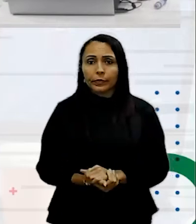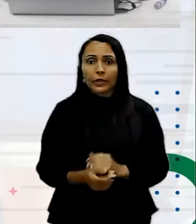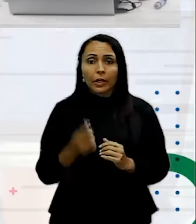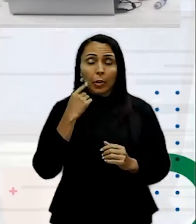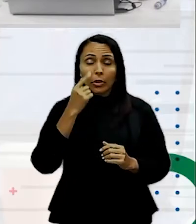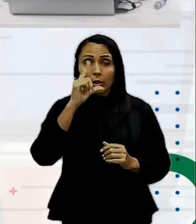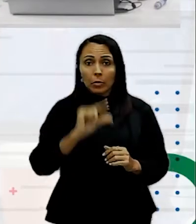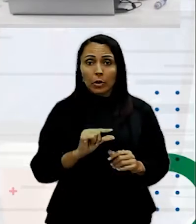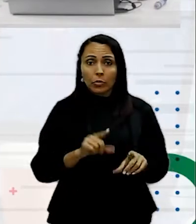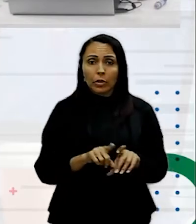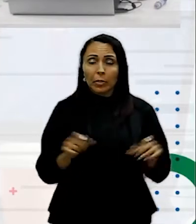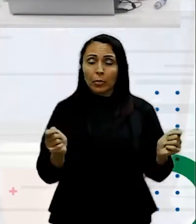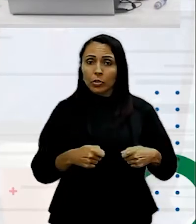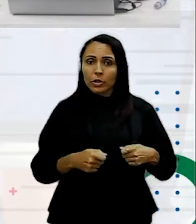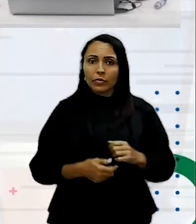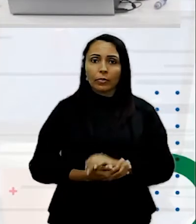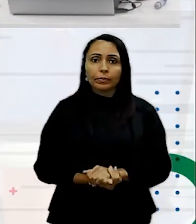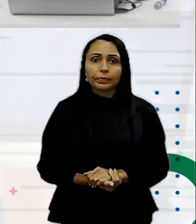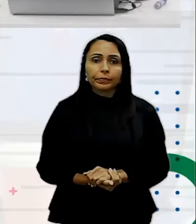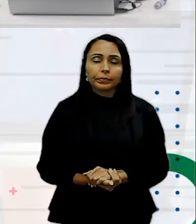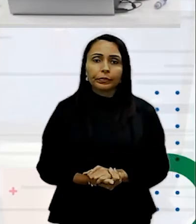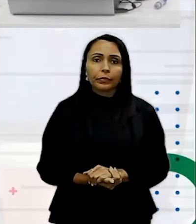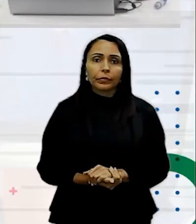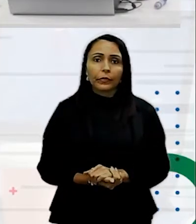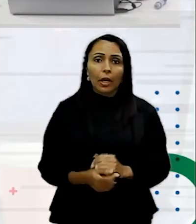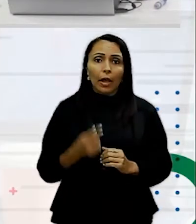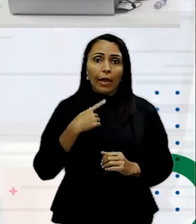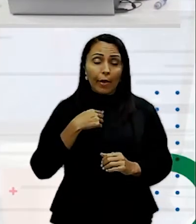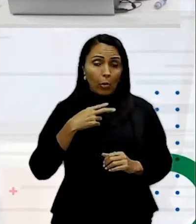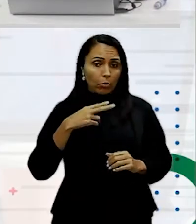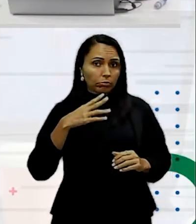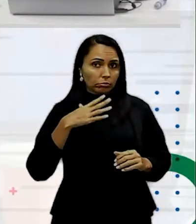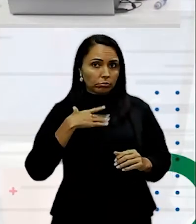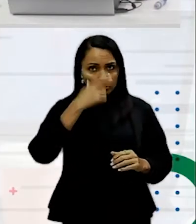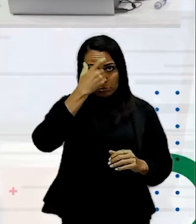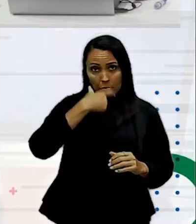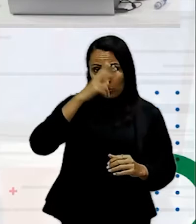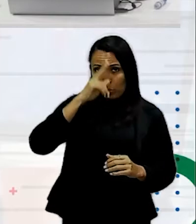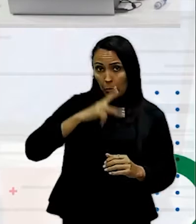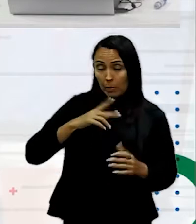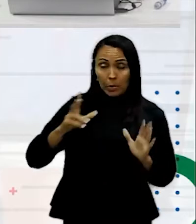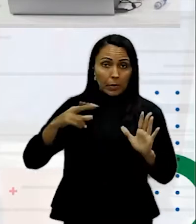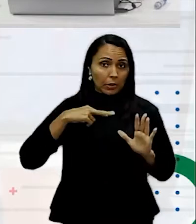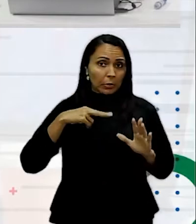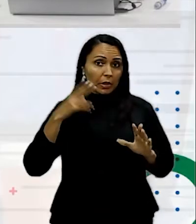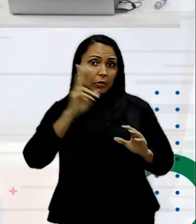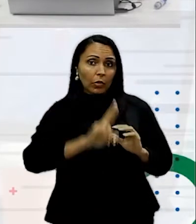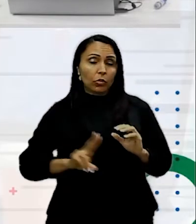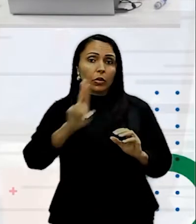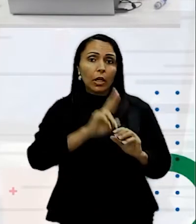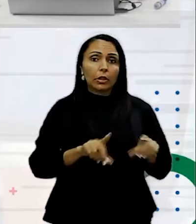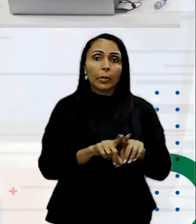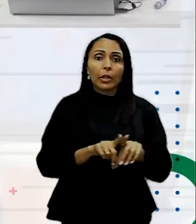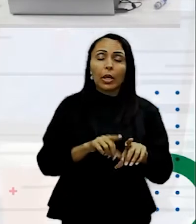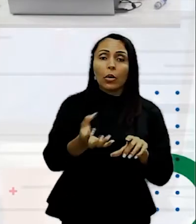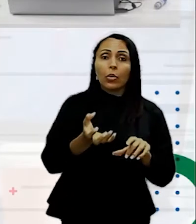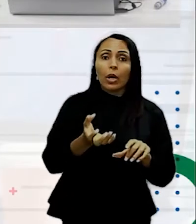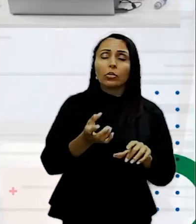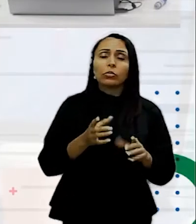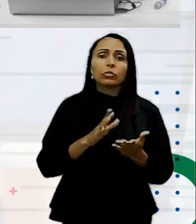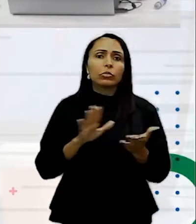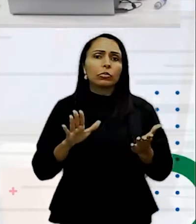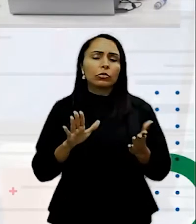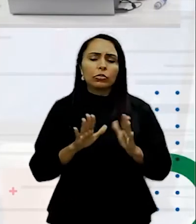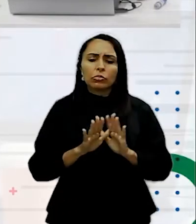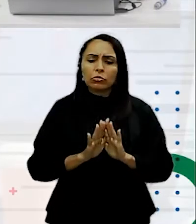ao máximo possível. Eu, particularmente, quando eu vou utilizar um serviço de streaming, eu quero somente, assim